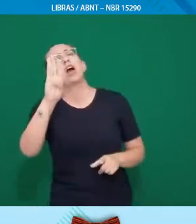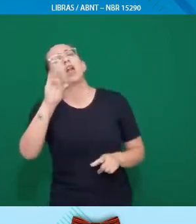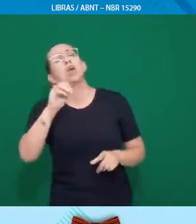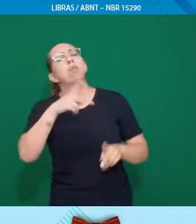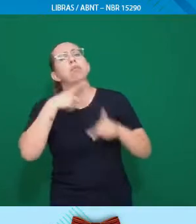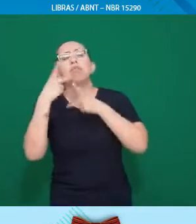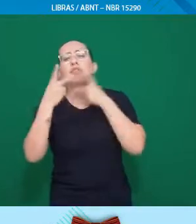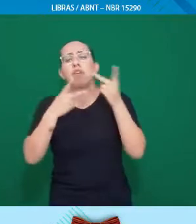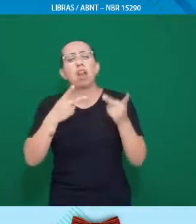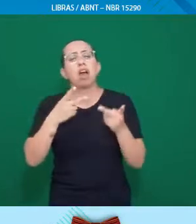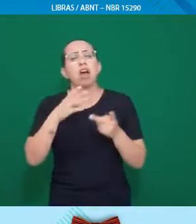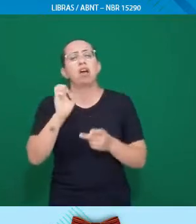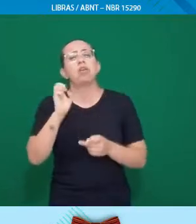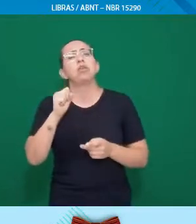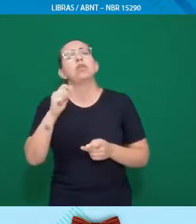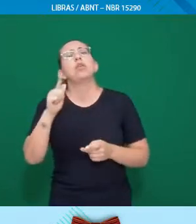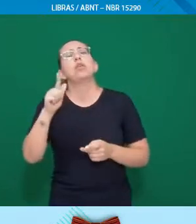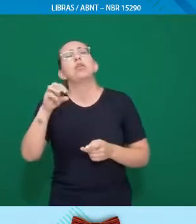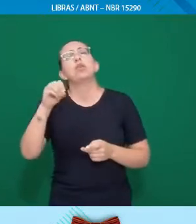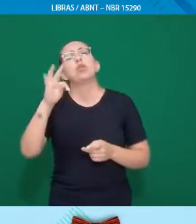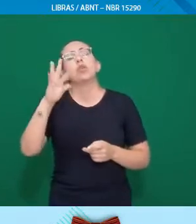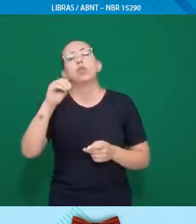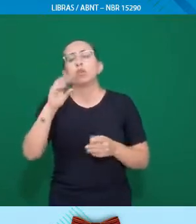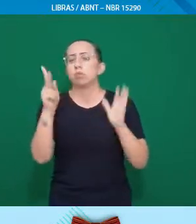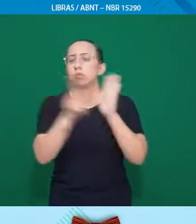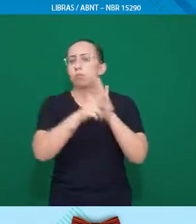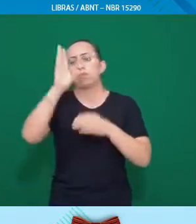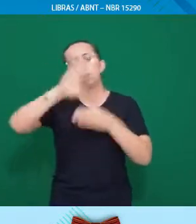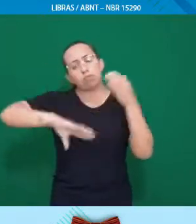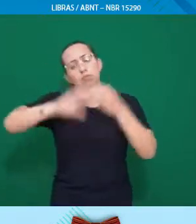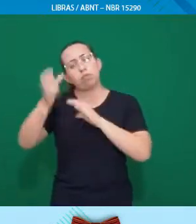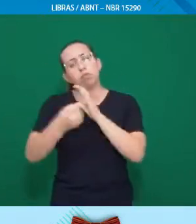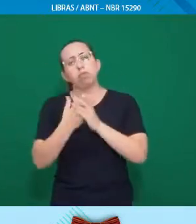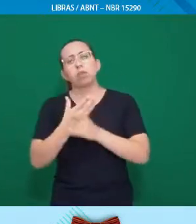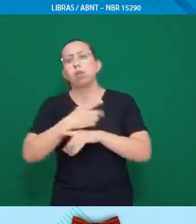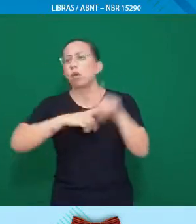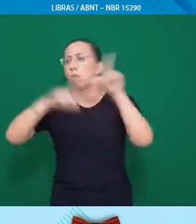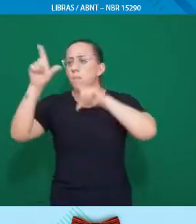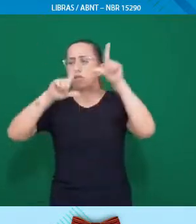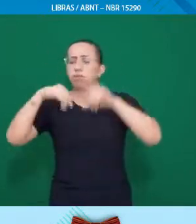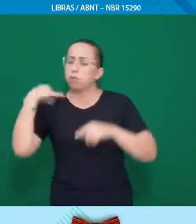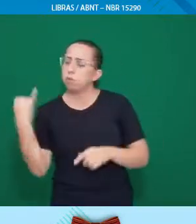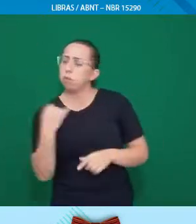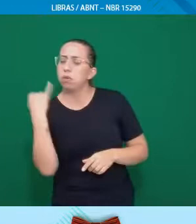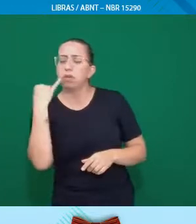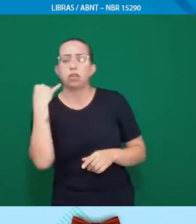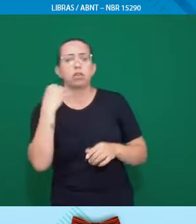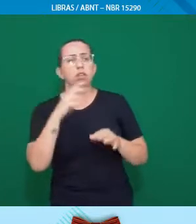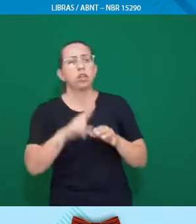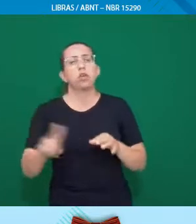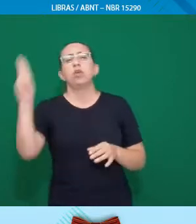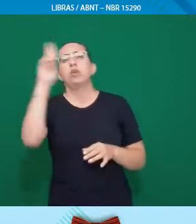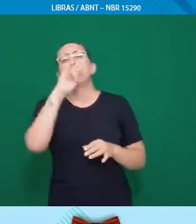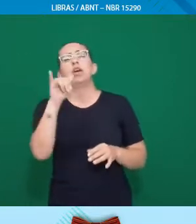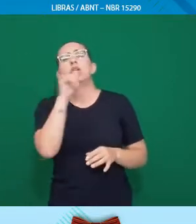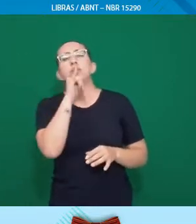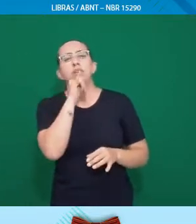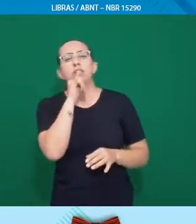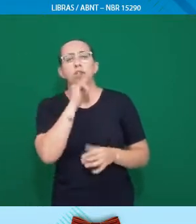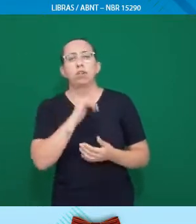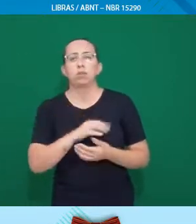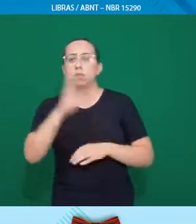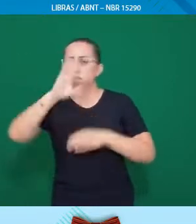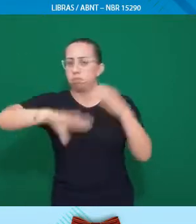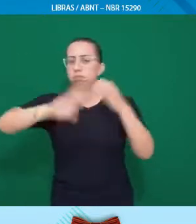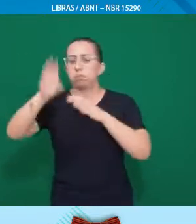e não é progresso uma rede Globo rede nacional colocar exemplo Campos Novos como saneamento